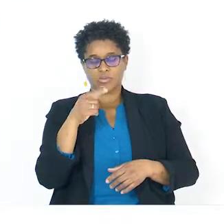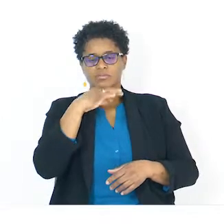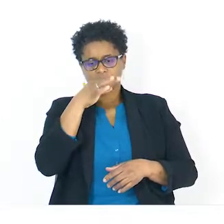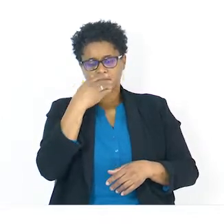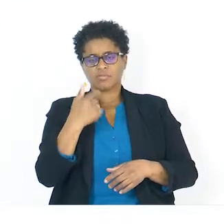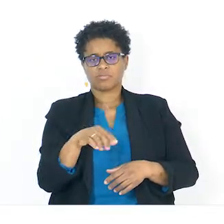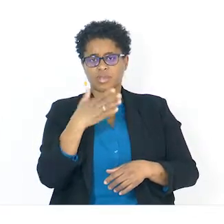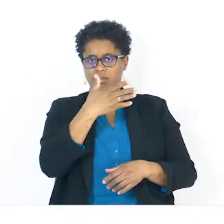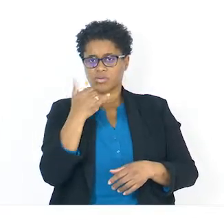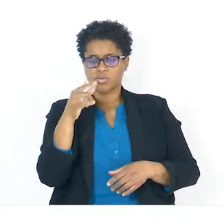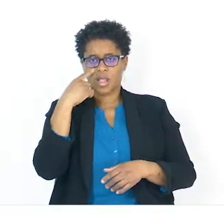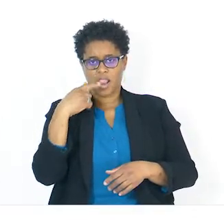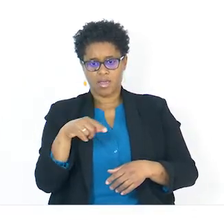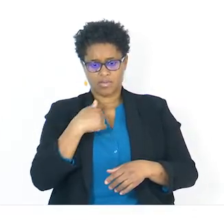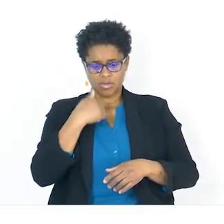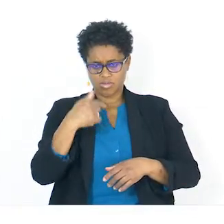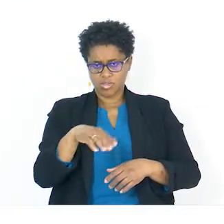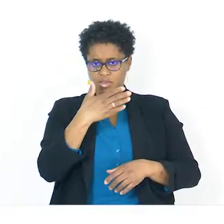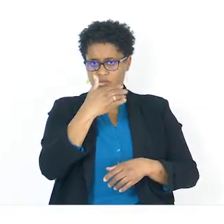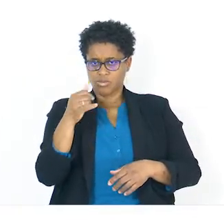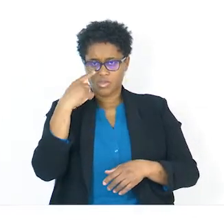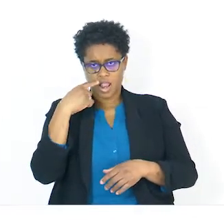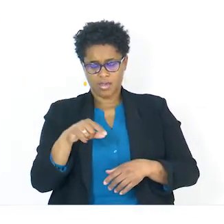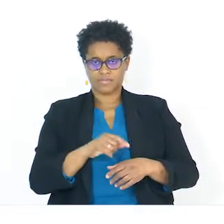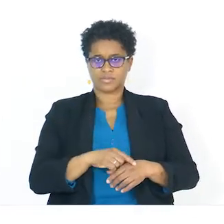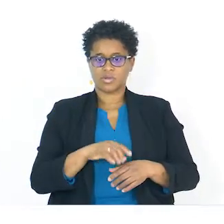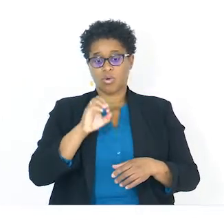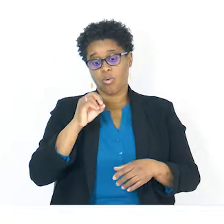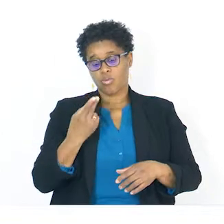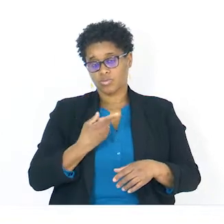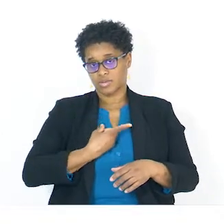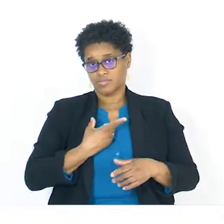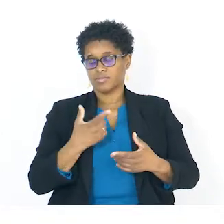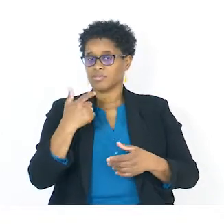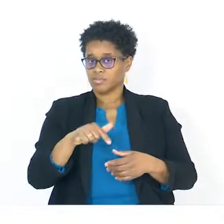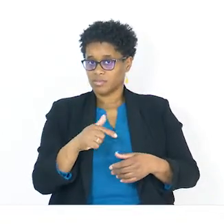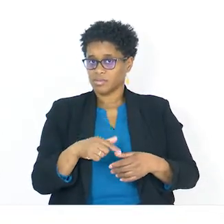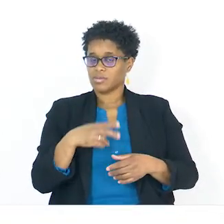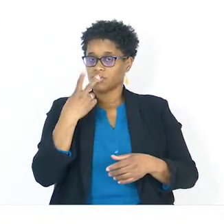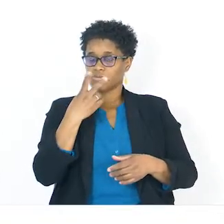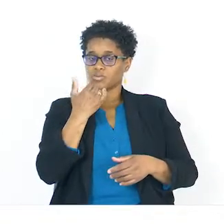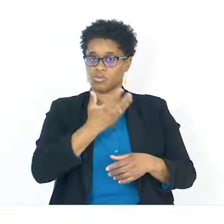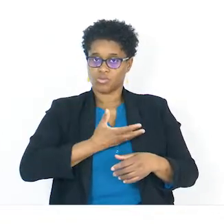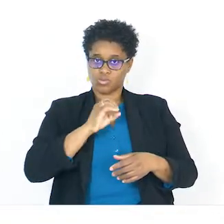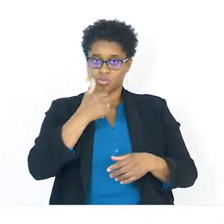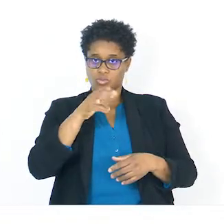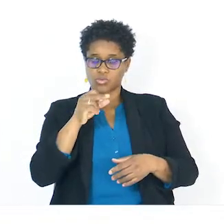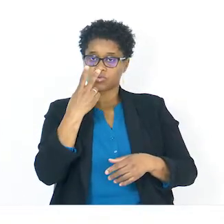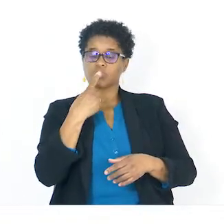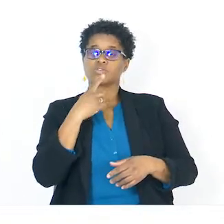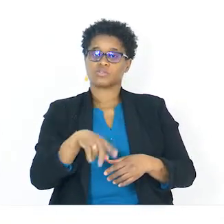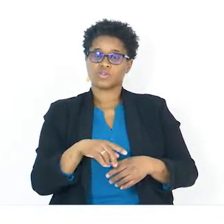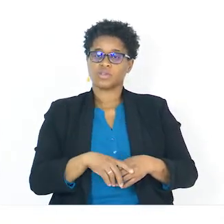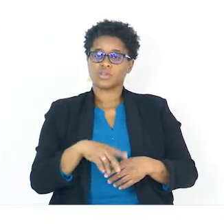tem 12 lápis. Eu tenho 12 lápis. Ou seja, tenho o dobro